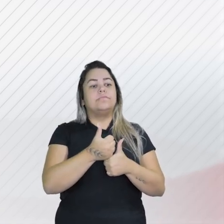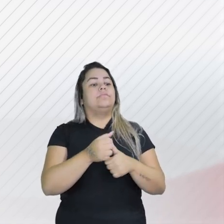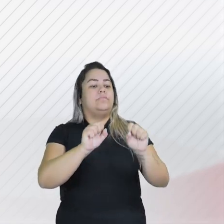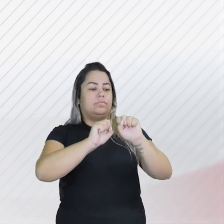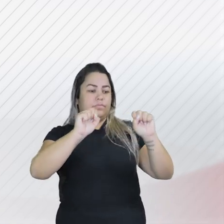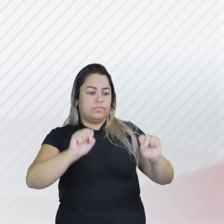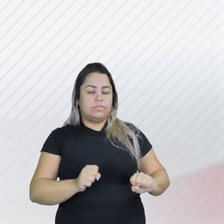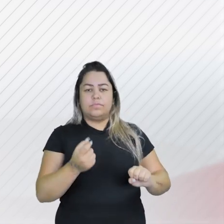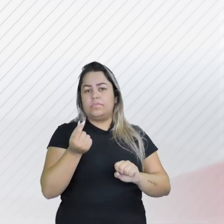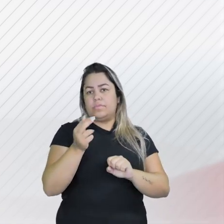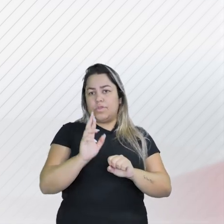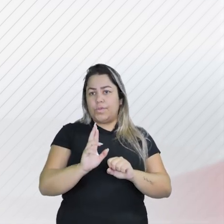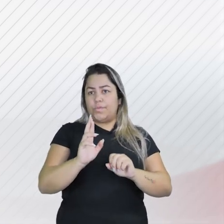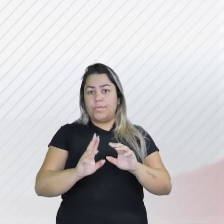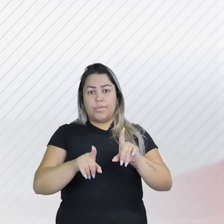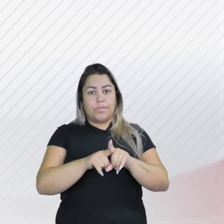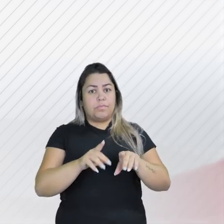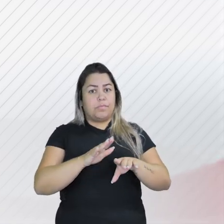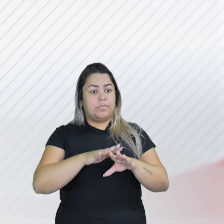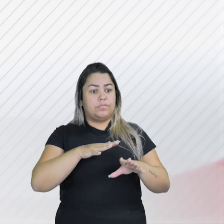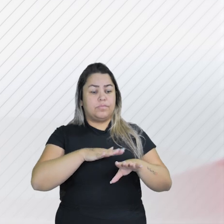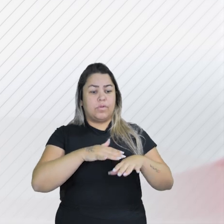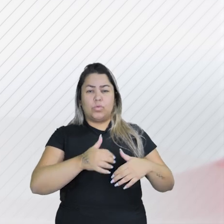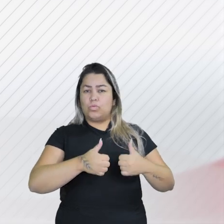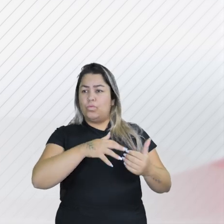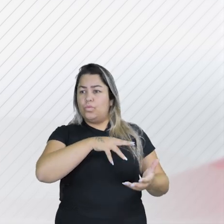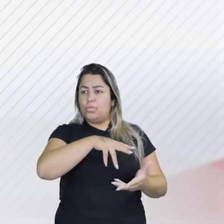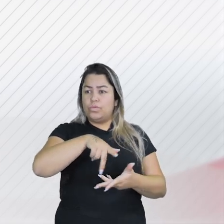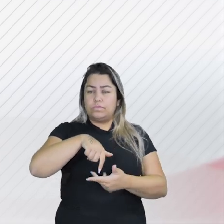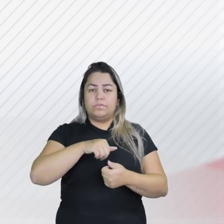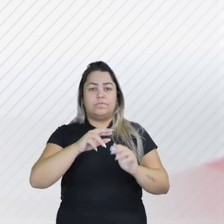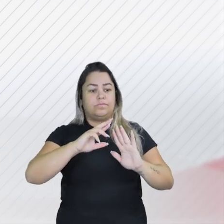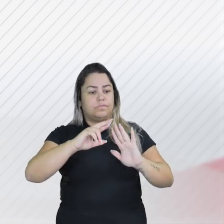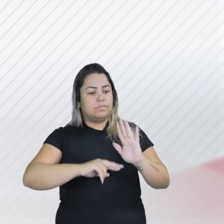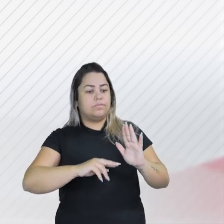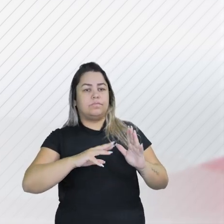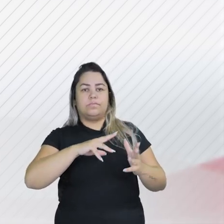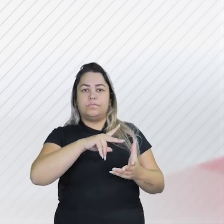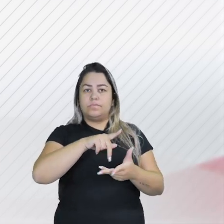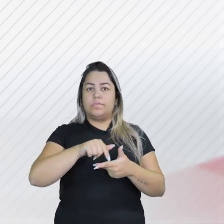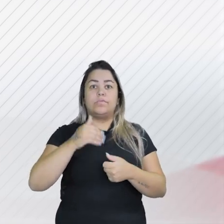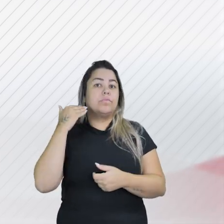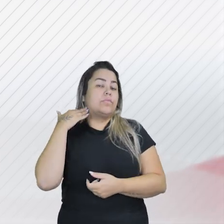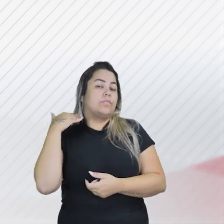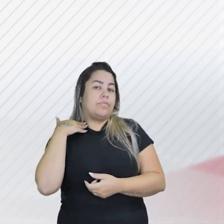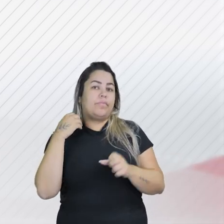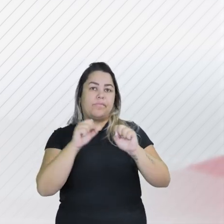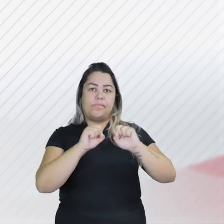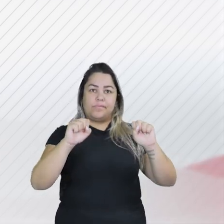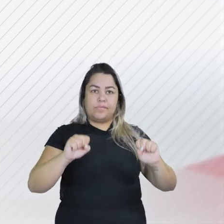um sistema tributário que será um dos mais modernos do mundo. O último relatório do Banco Mundial